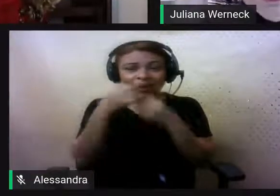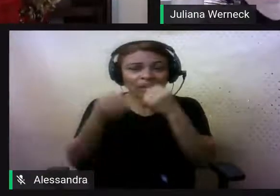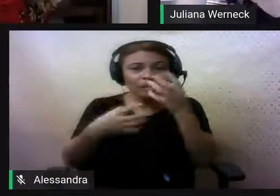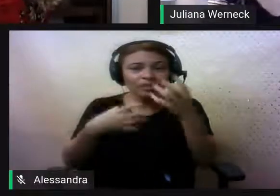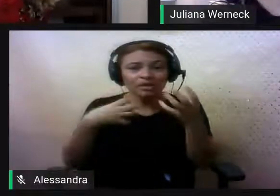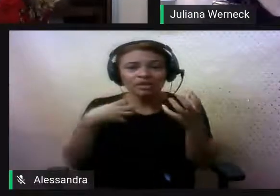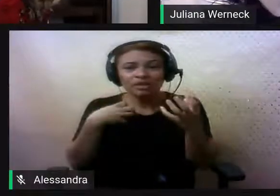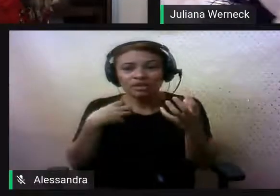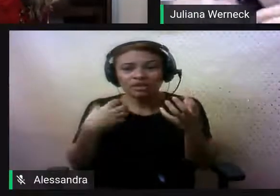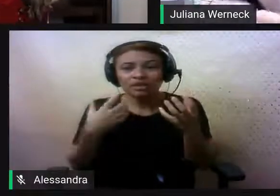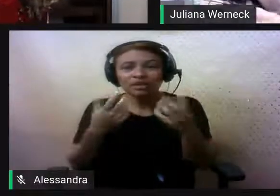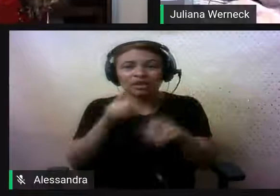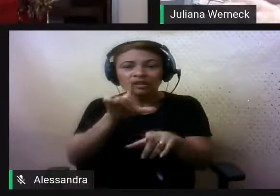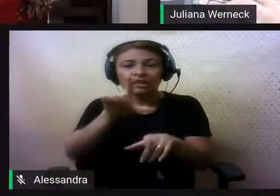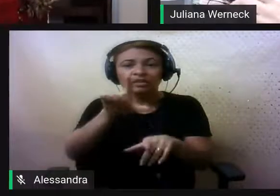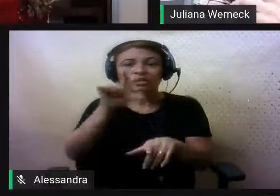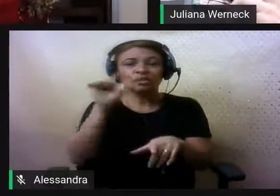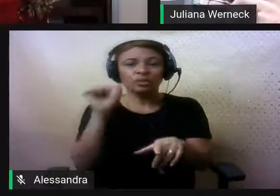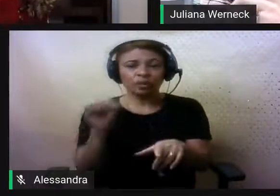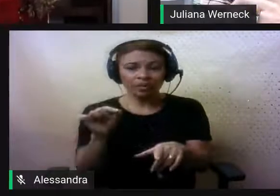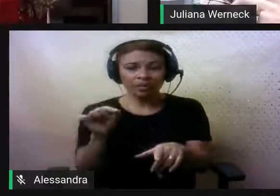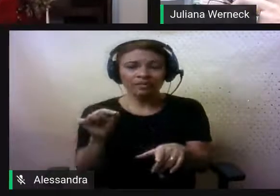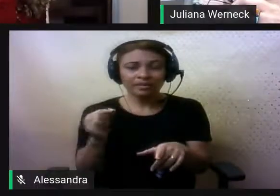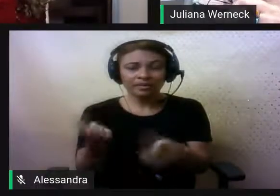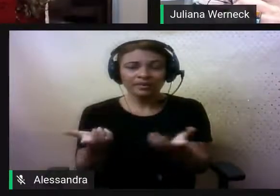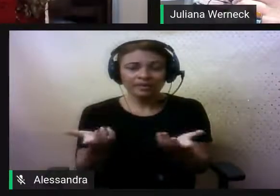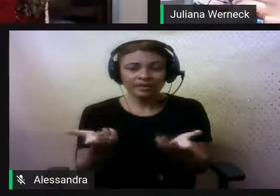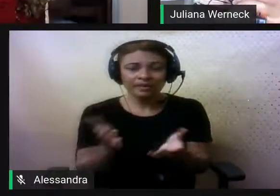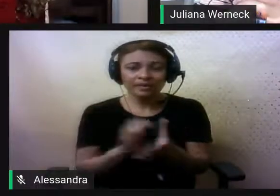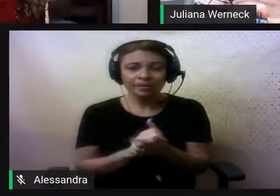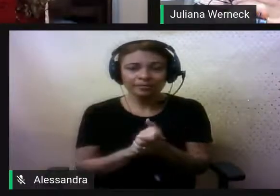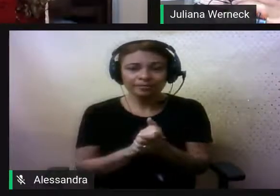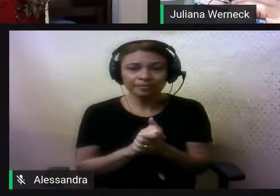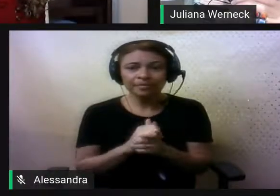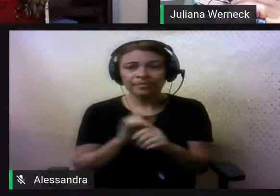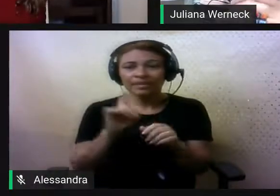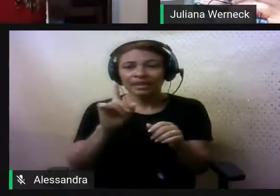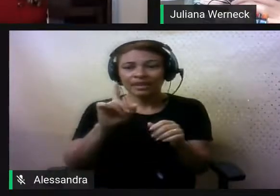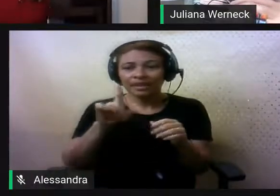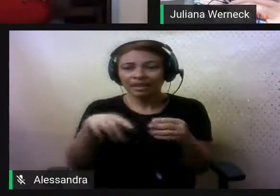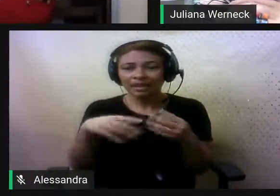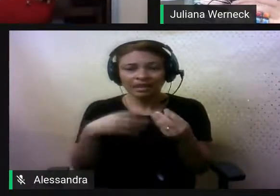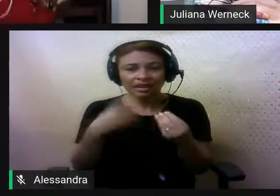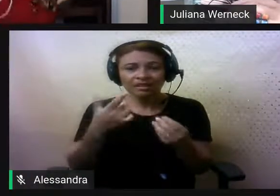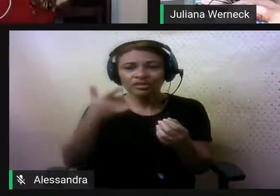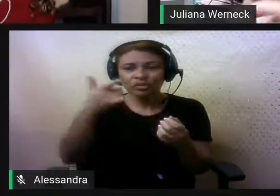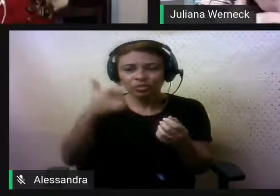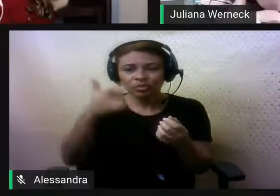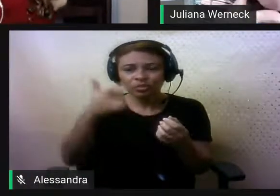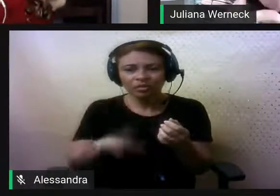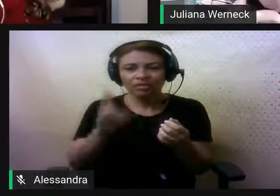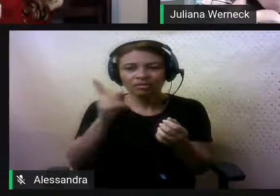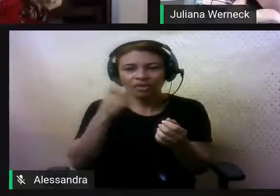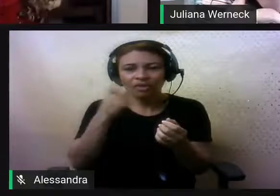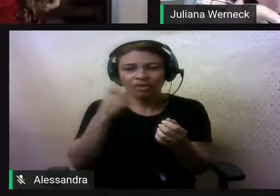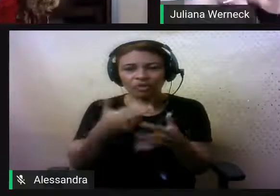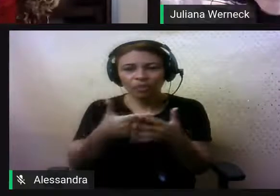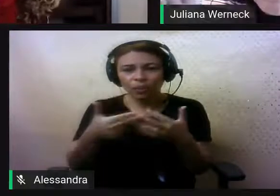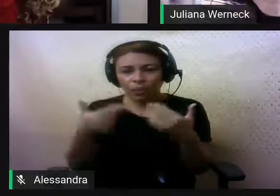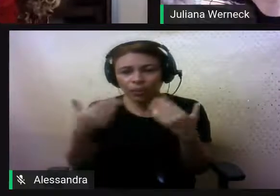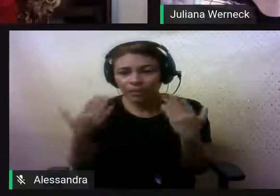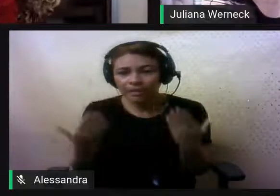esse lance, né, da escolha, e de novo, a gente está falando de coisas que são